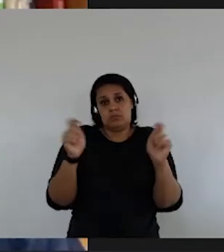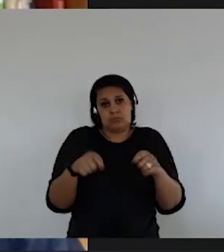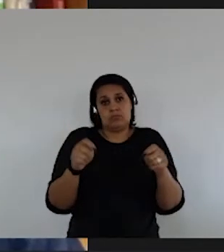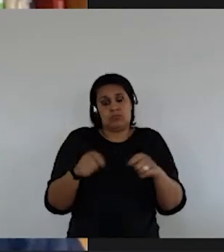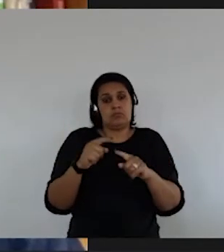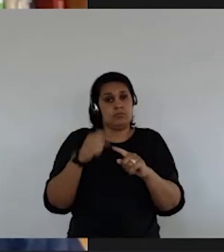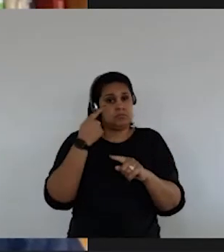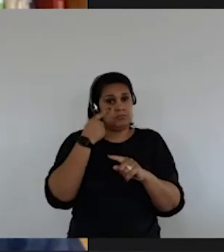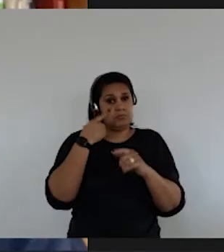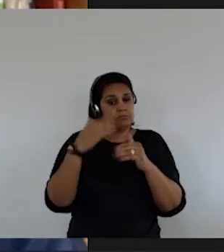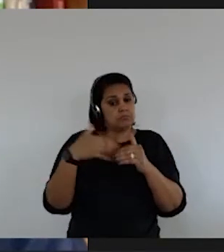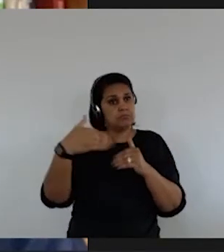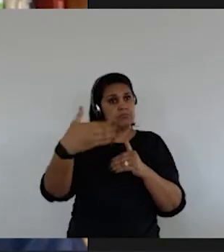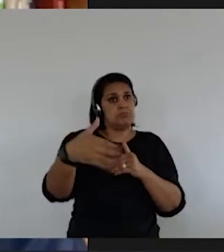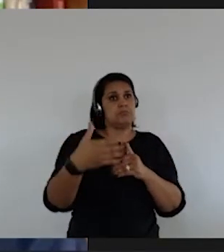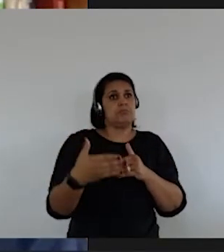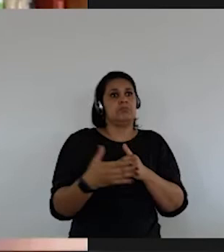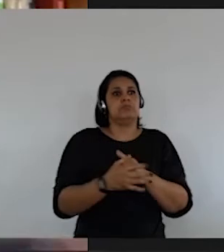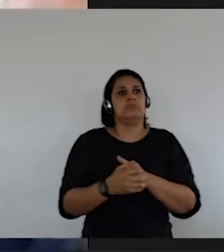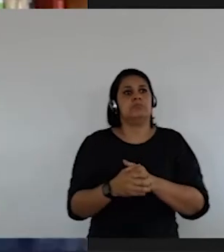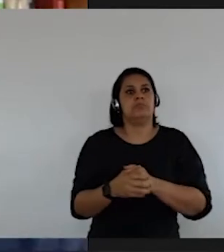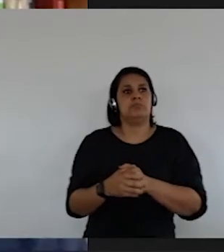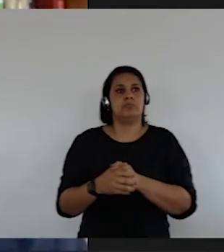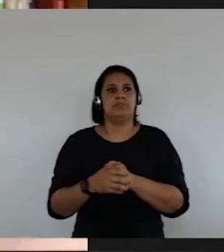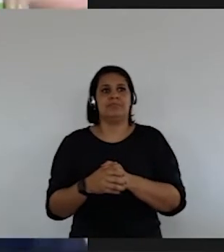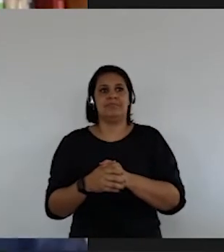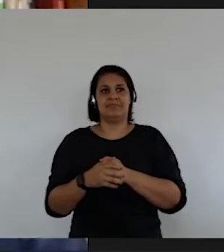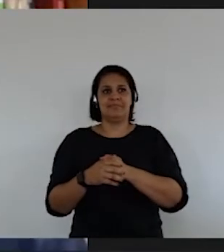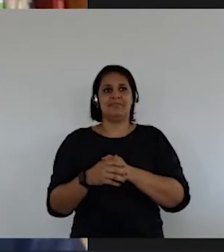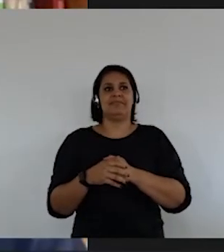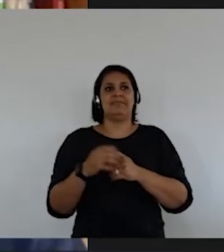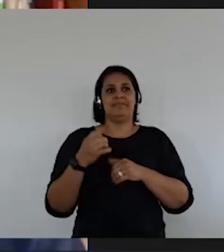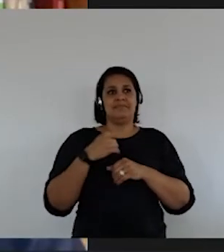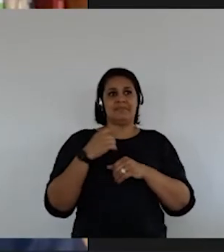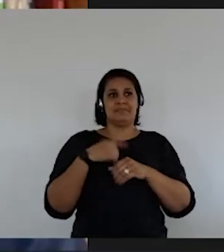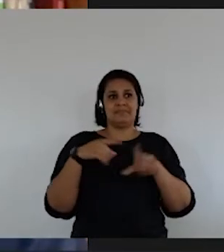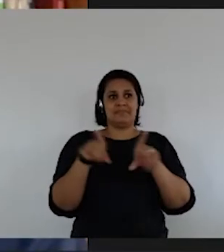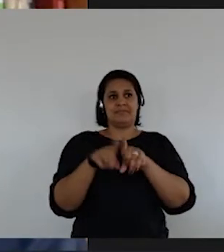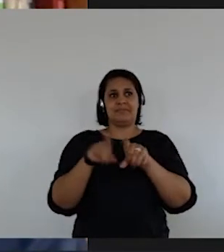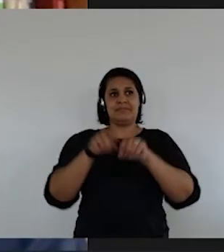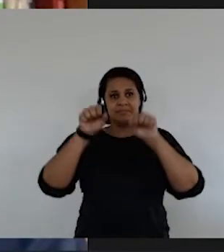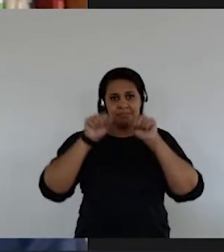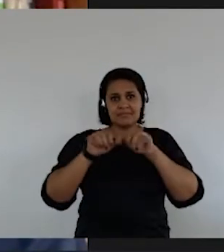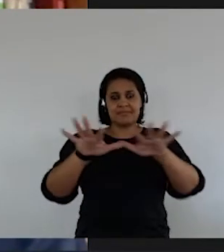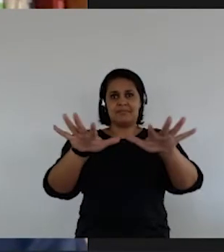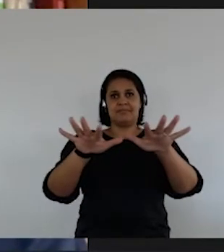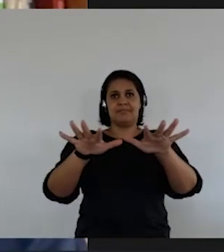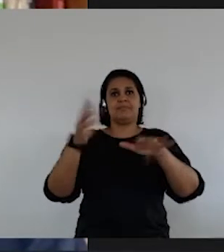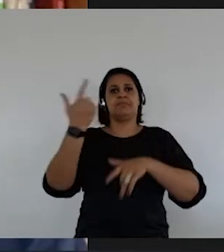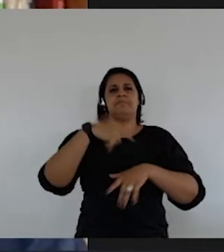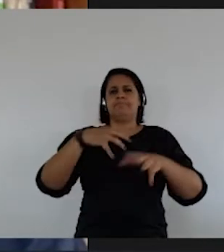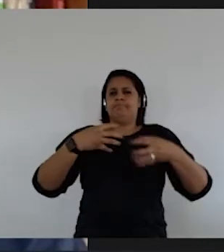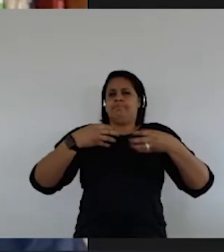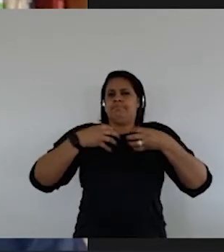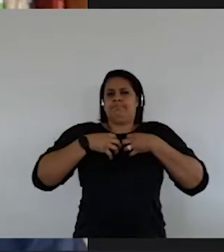ao longo dos anos. E com decorrência da pandemia, nós pudemos sentir que houve a